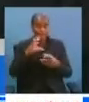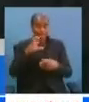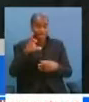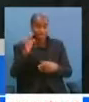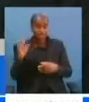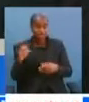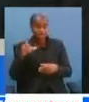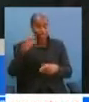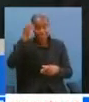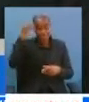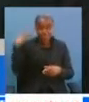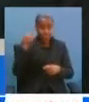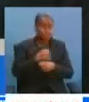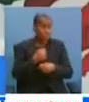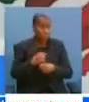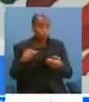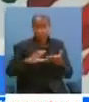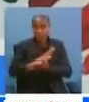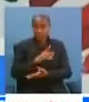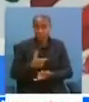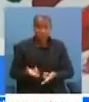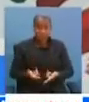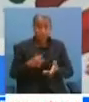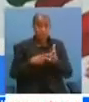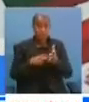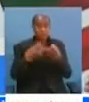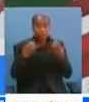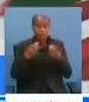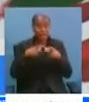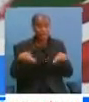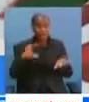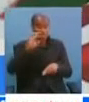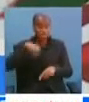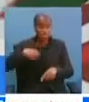esquecer o papel da imprensa e a necessidade do multilinguismo em Cabo Verde.